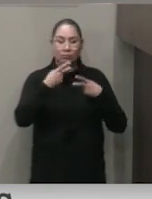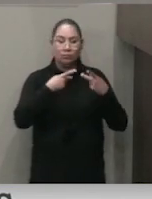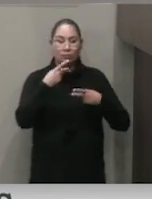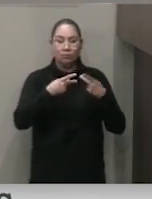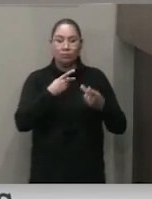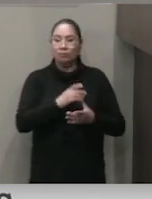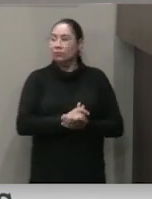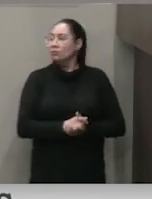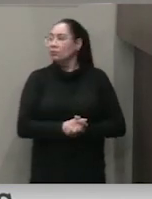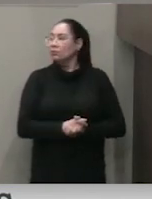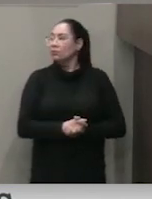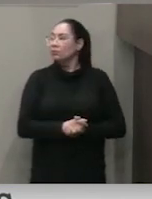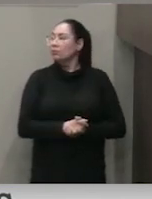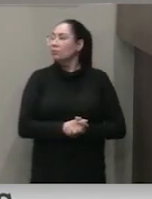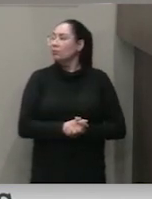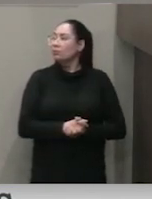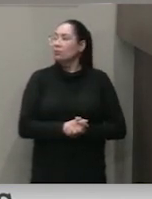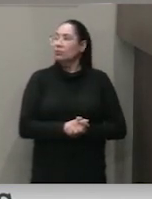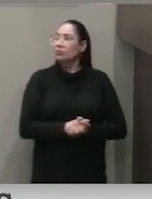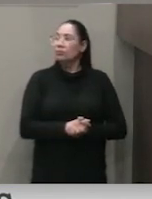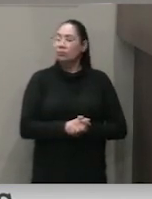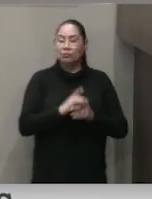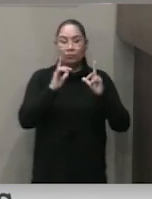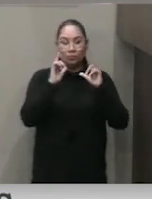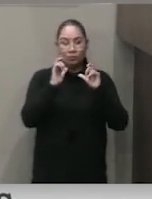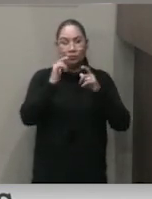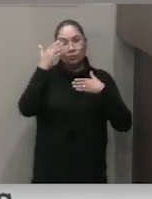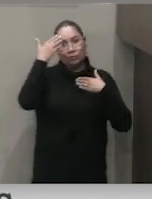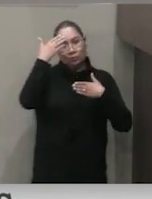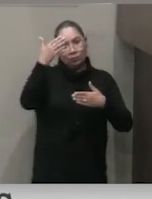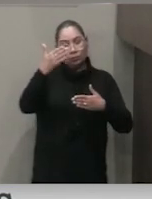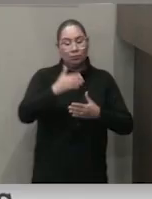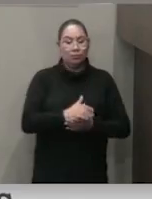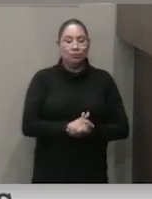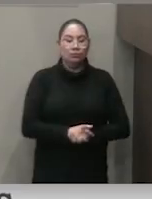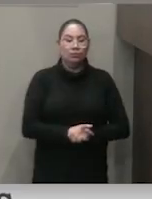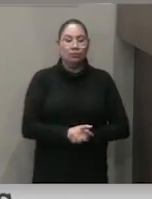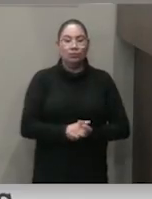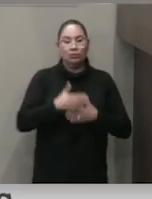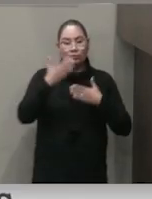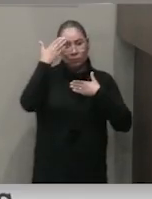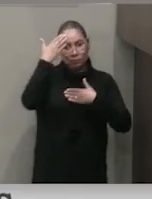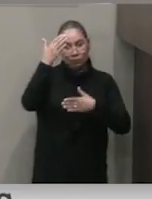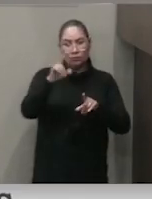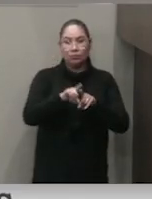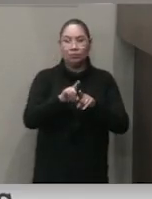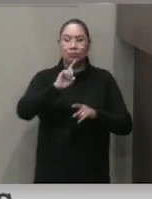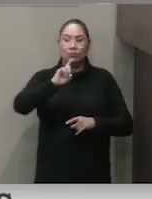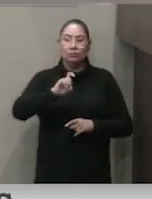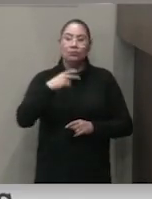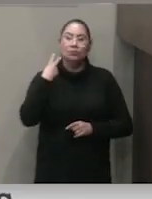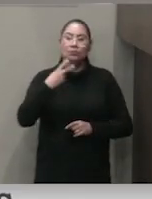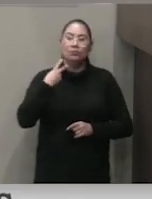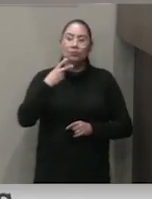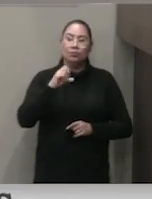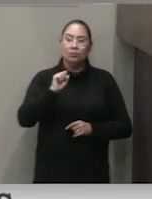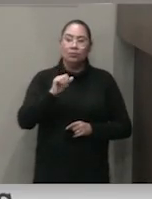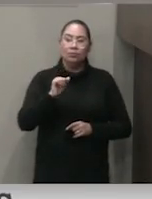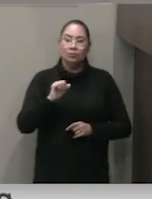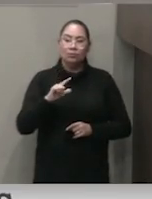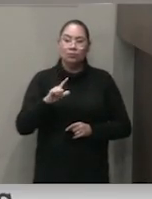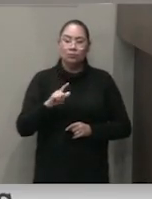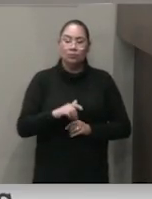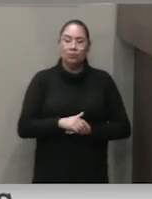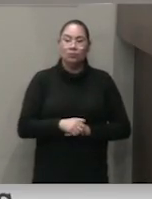aqui, Miquel, por gentileza, se puder colocar umas fotinhas aí de agradecimento. Agradecer aqui o nosso ex-vereador Saul Spinelli, vereador